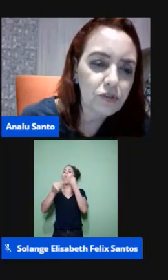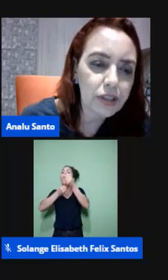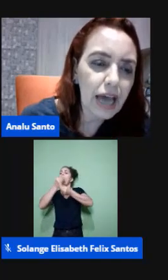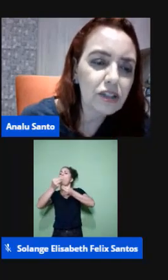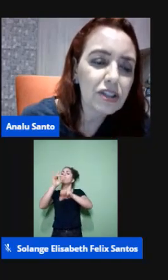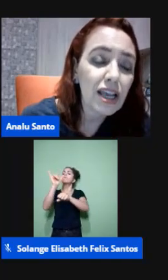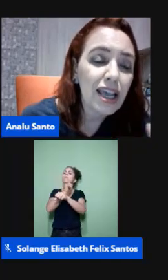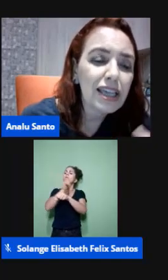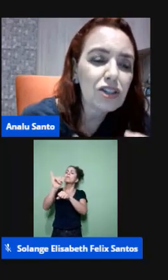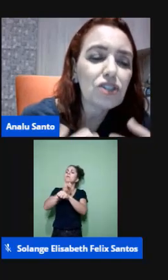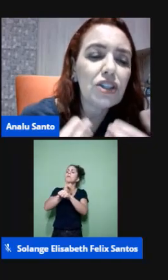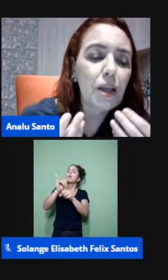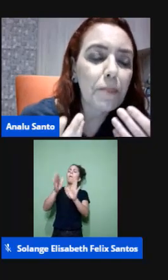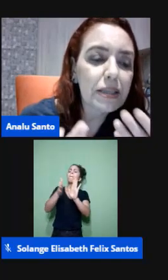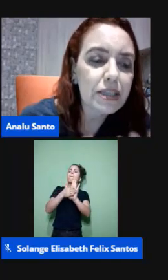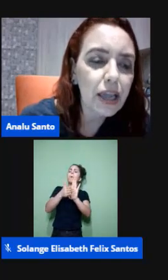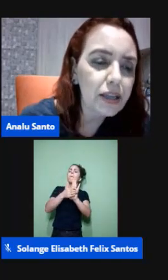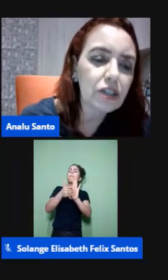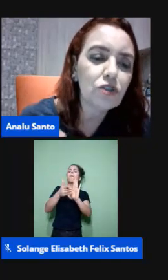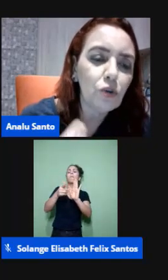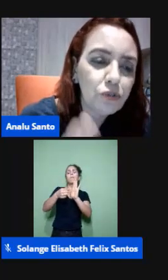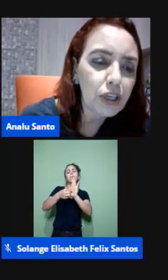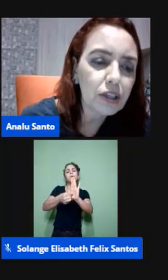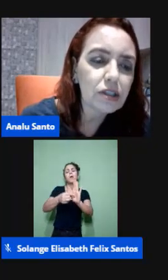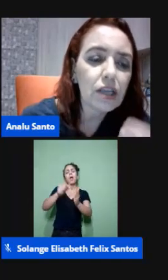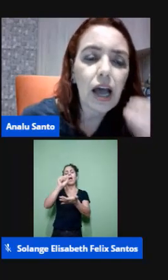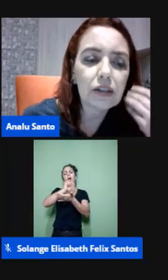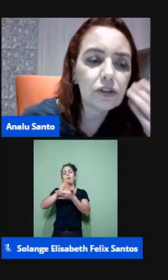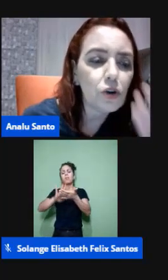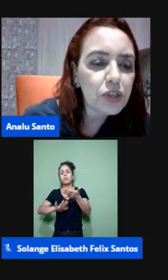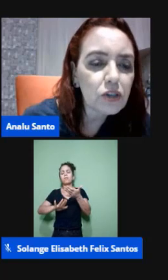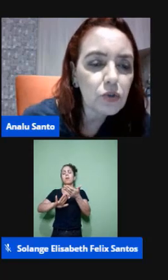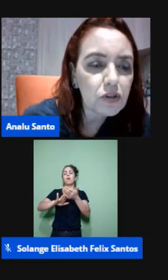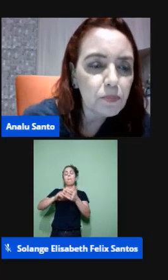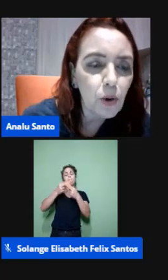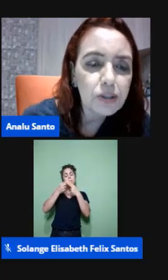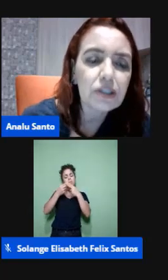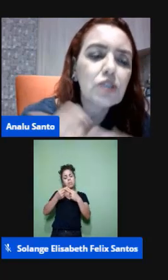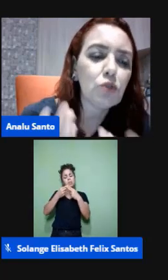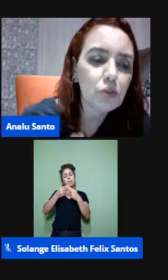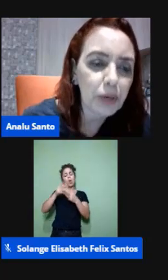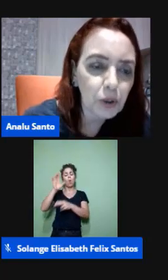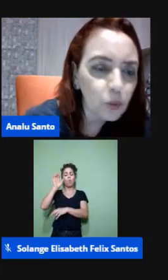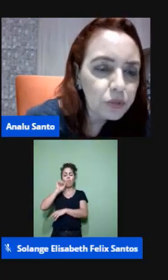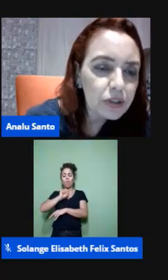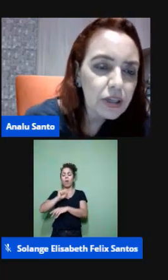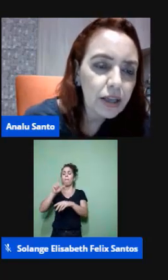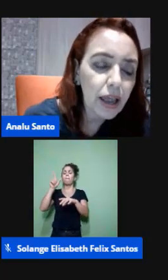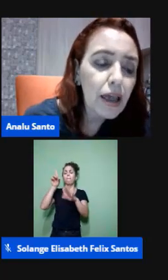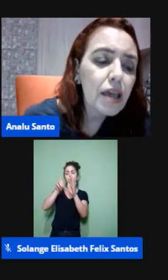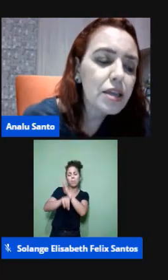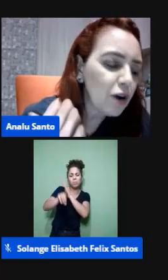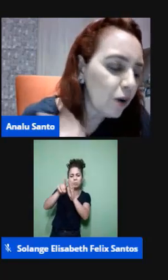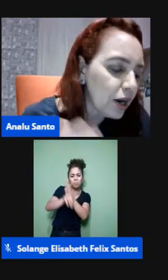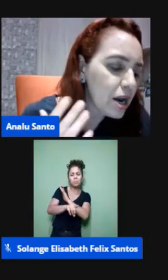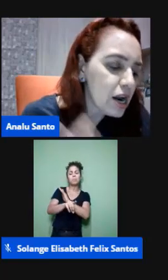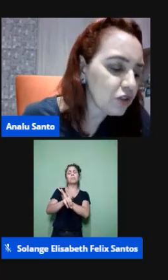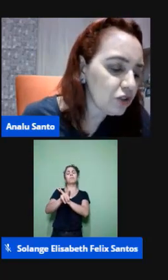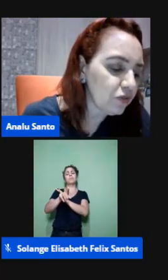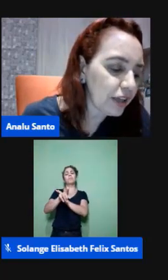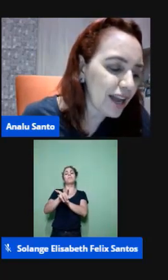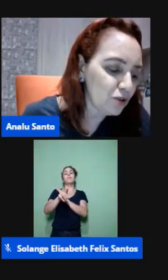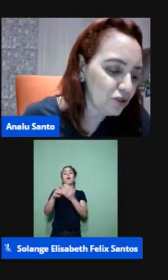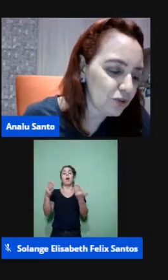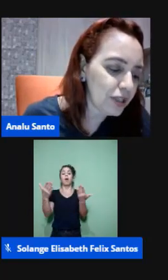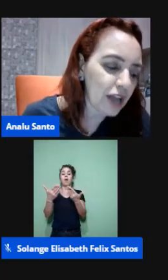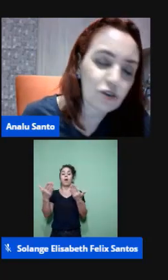propor atividades que a gente tenha paciência de ouvi-las, de ouvir as suas hipóteses, as suas perguntas, né? E agora a